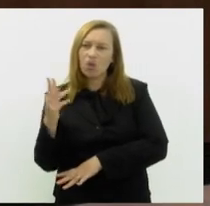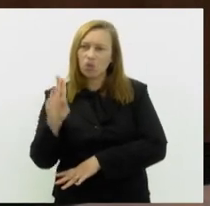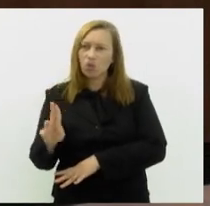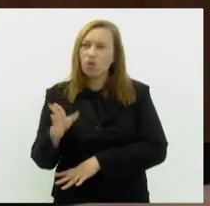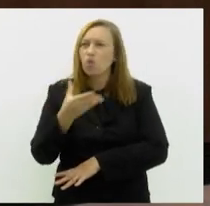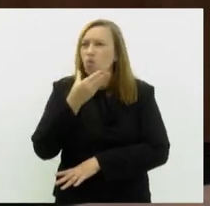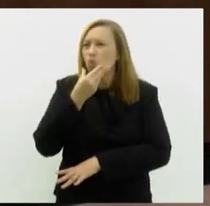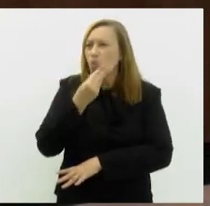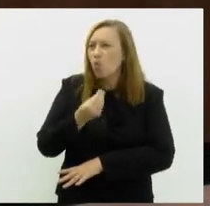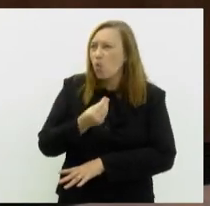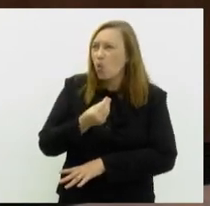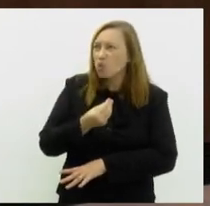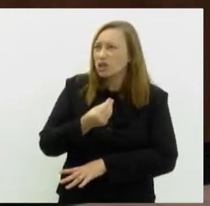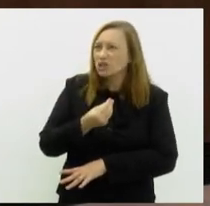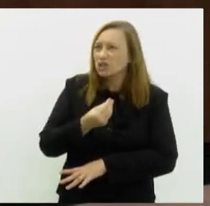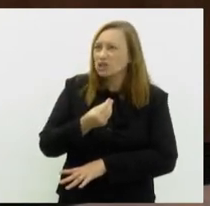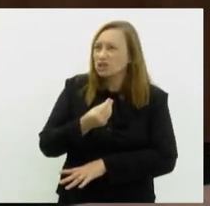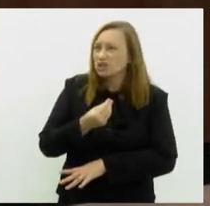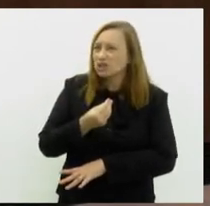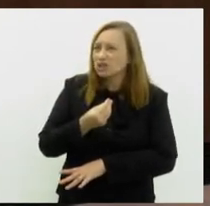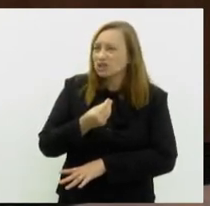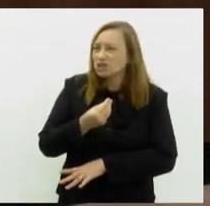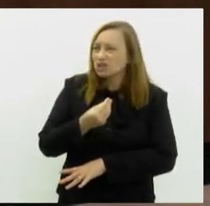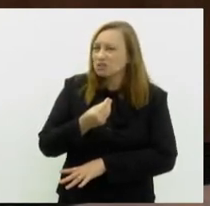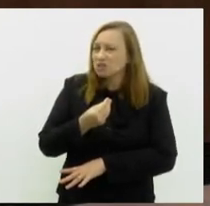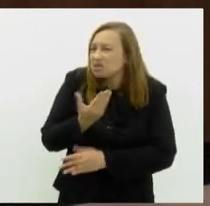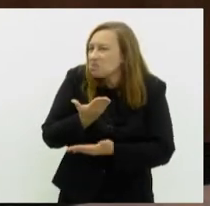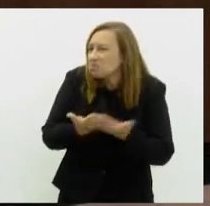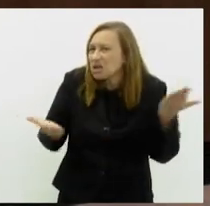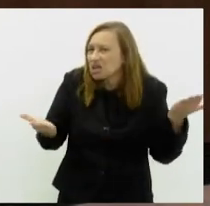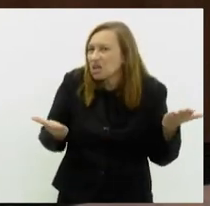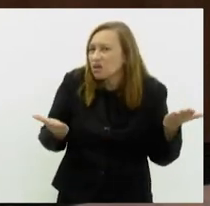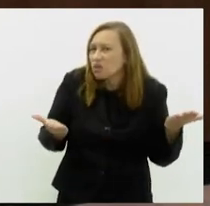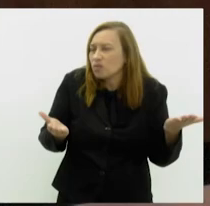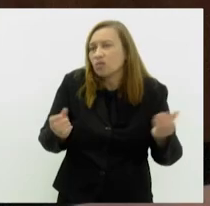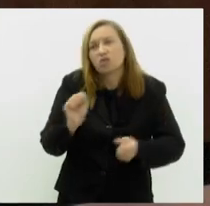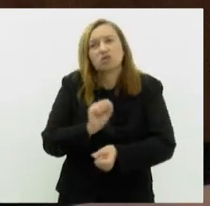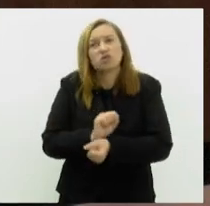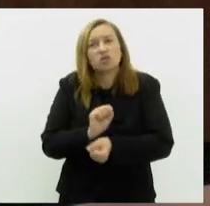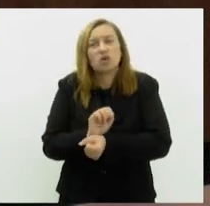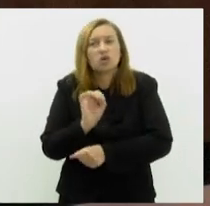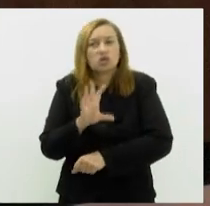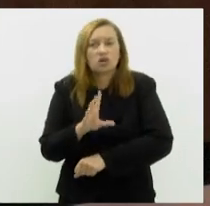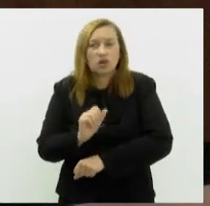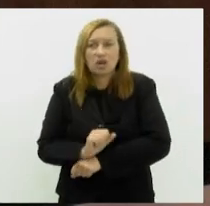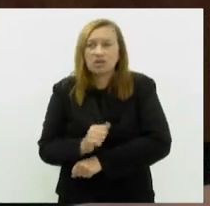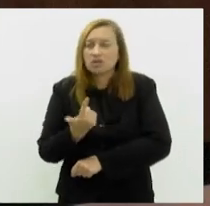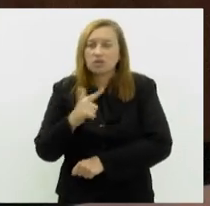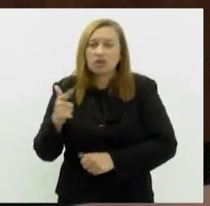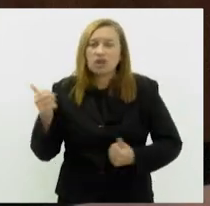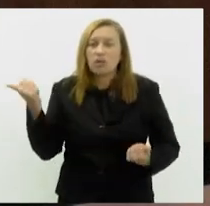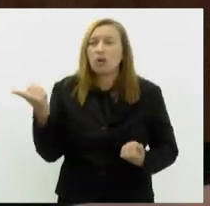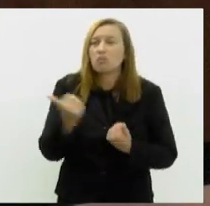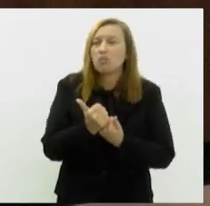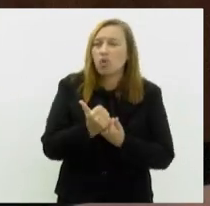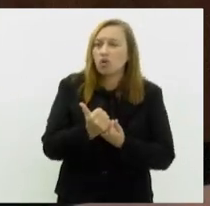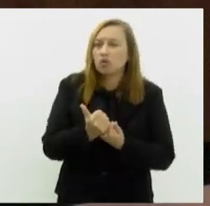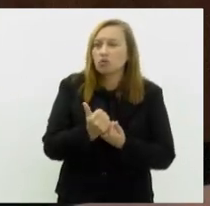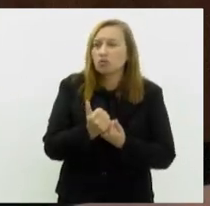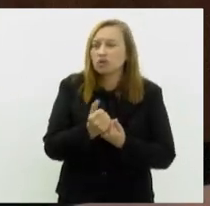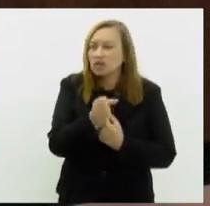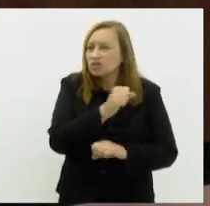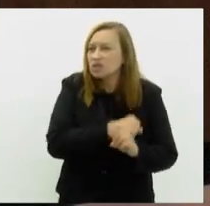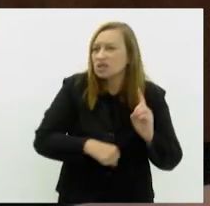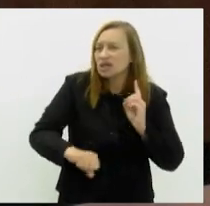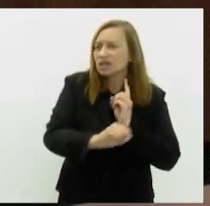evidentemente, já pode-se dizer que caiu, é uma questão de tempo. Ele não tem o apoio da sociedade israelense,